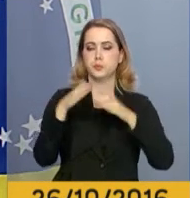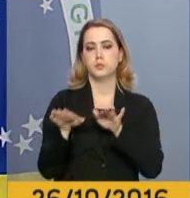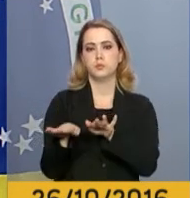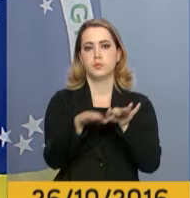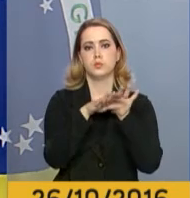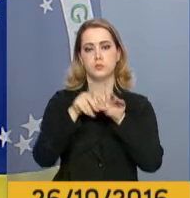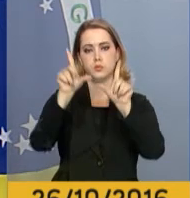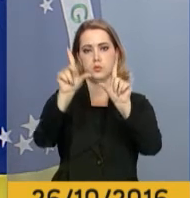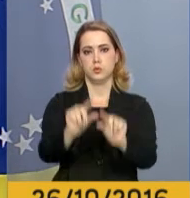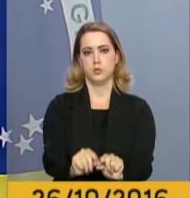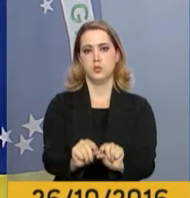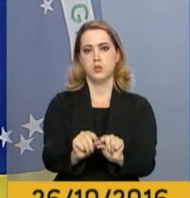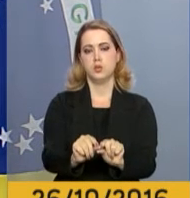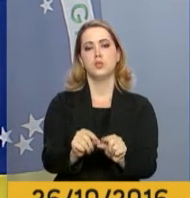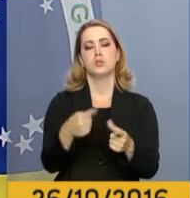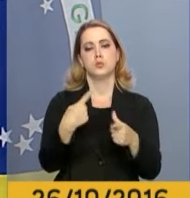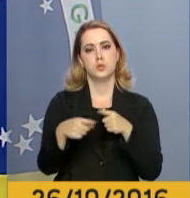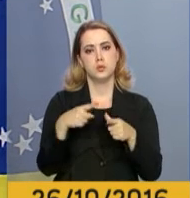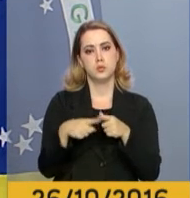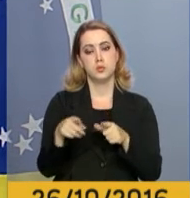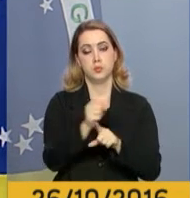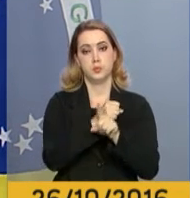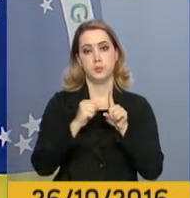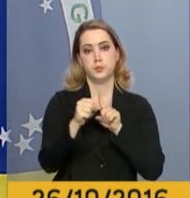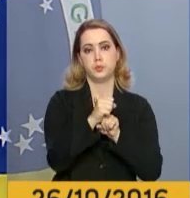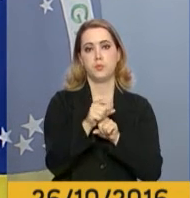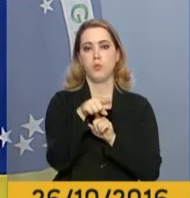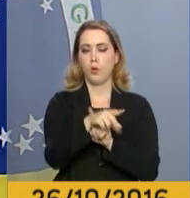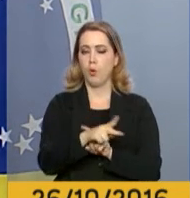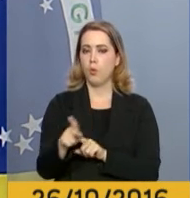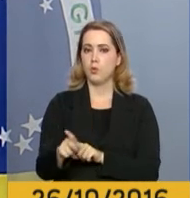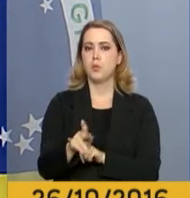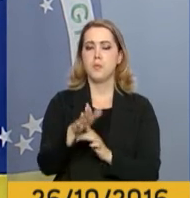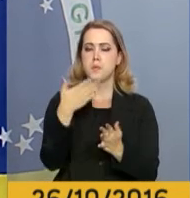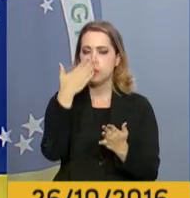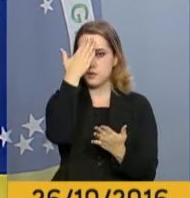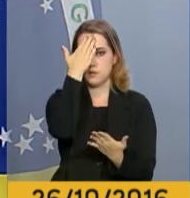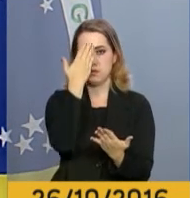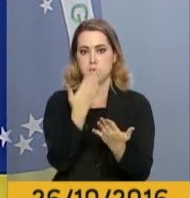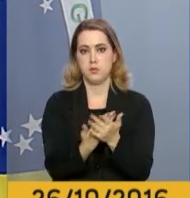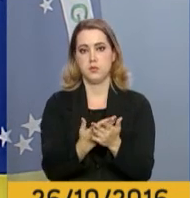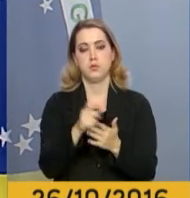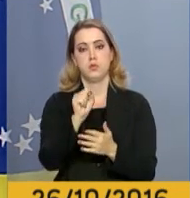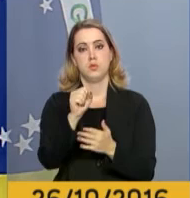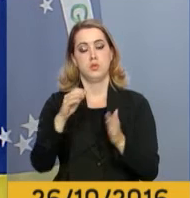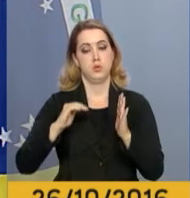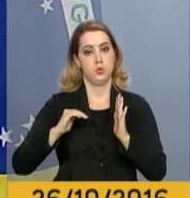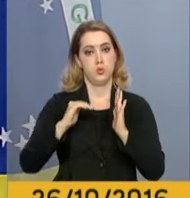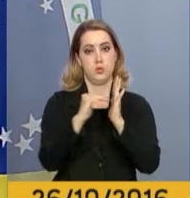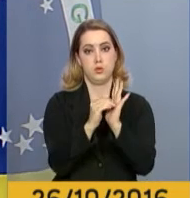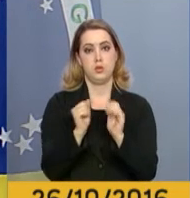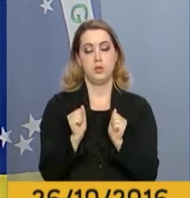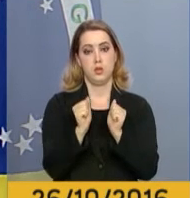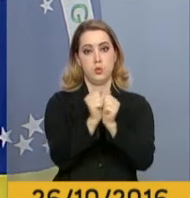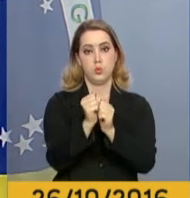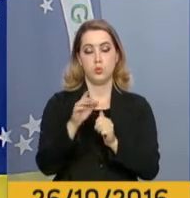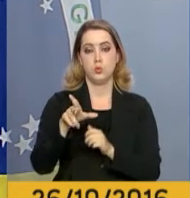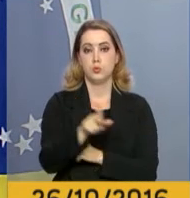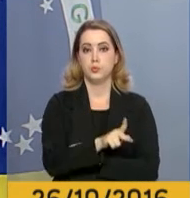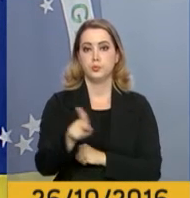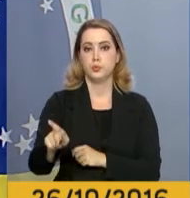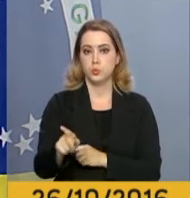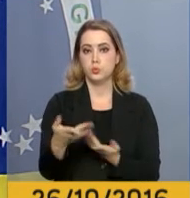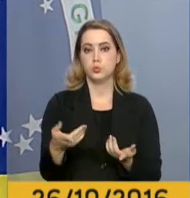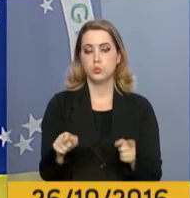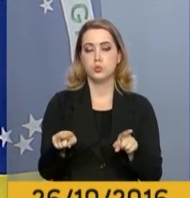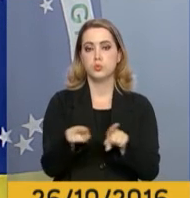desigualdades. O presidente Temer está seguro de que o Senado Federal, na pessoa de seu presidente, por meio de suas